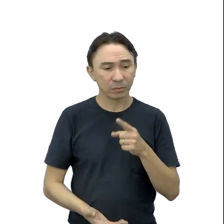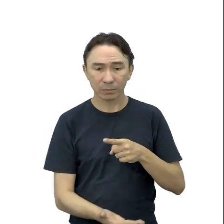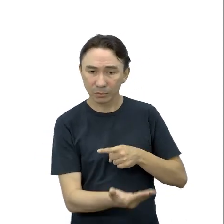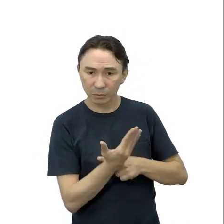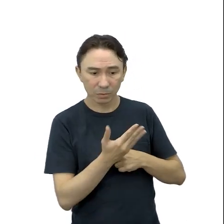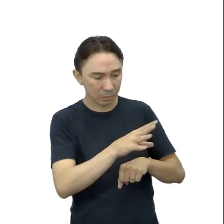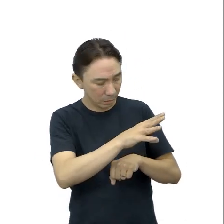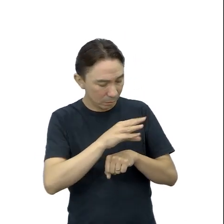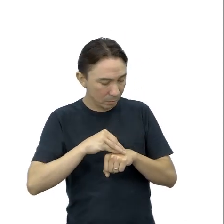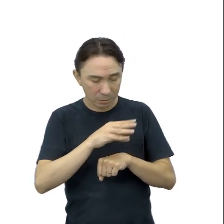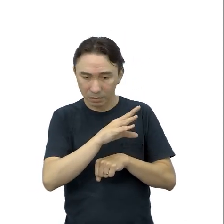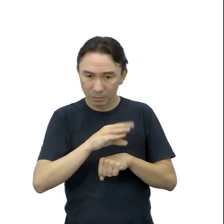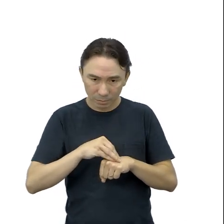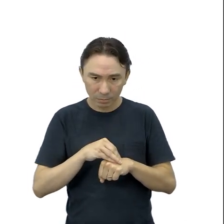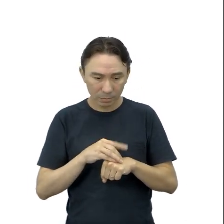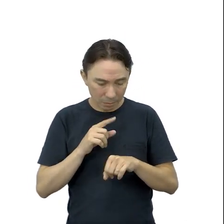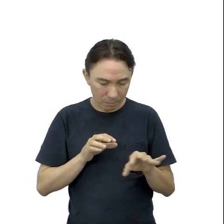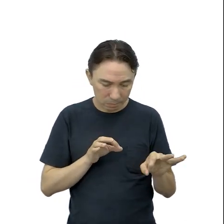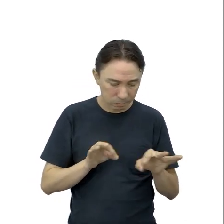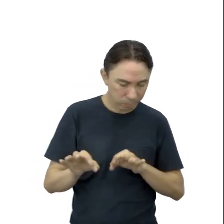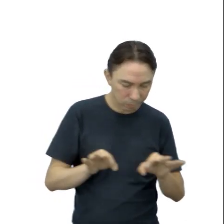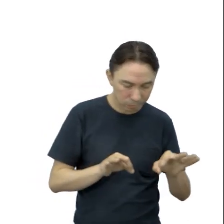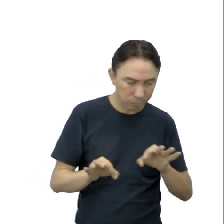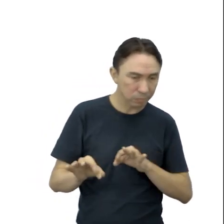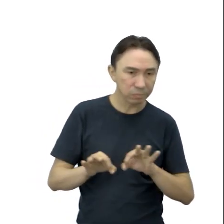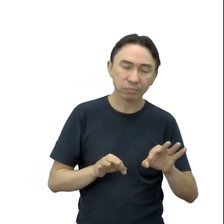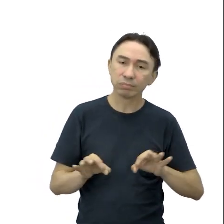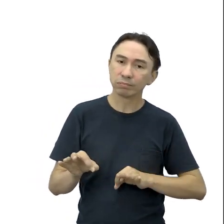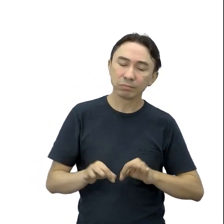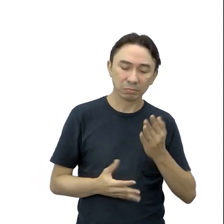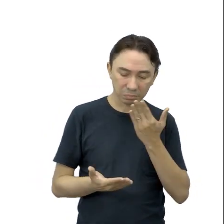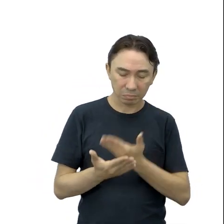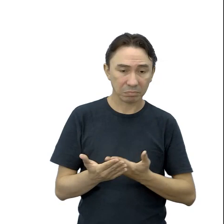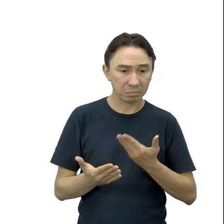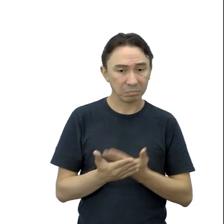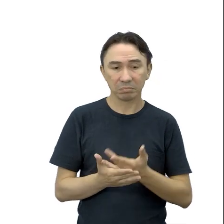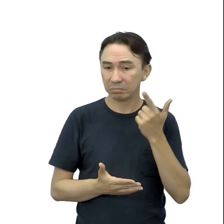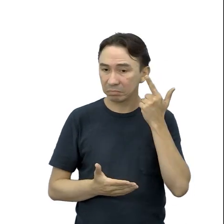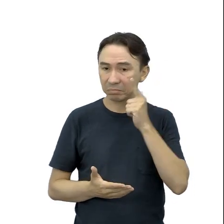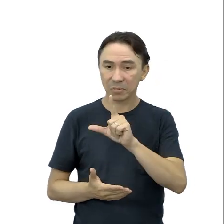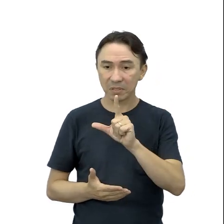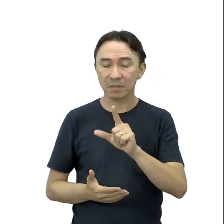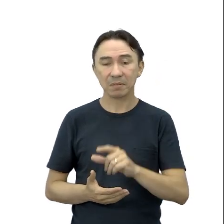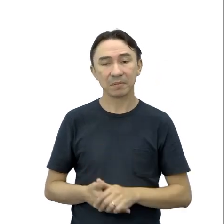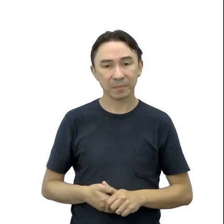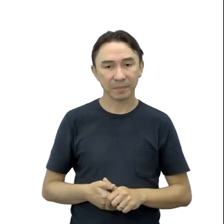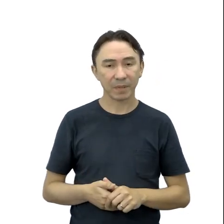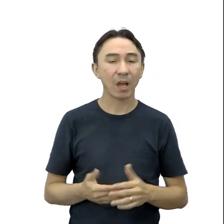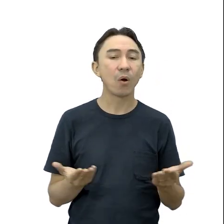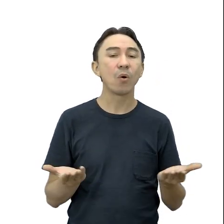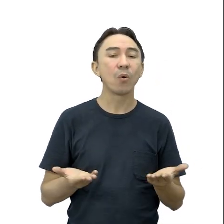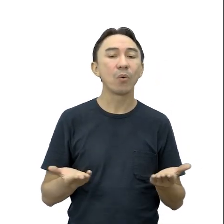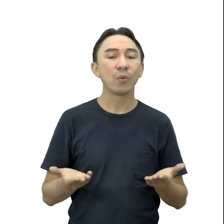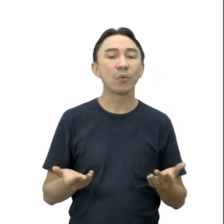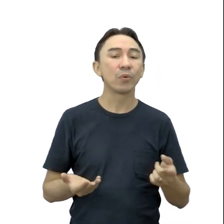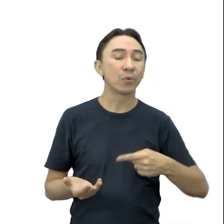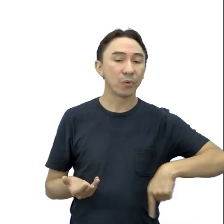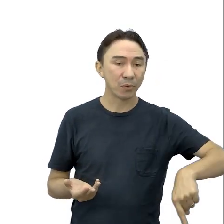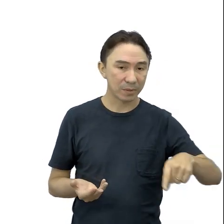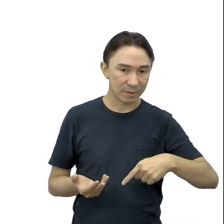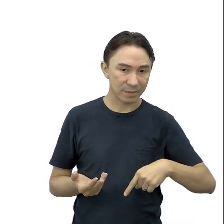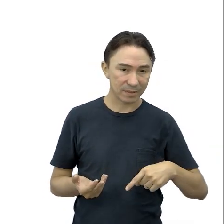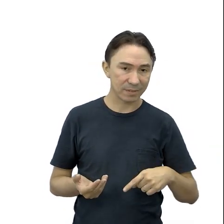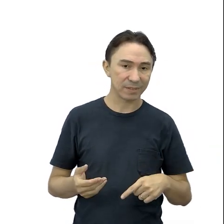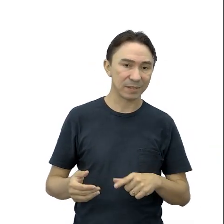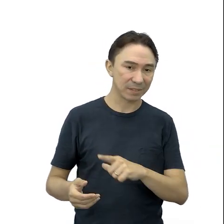gente elaborar os nossos planejamentos das nossas aulas, tá? Nós vamos hoje conversar aqui só um pouquinho nesse